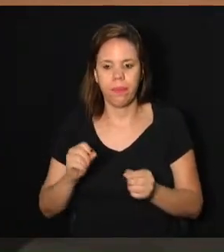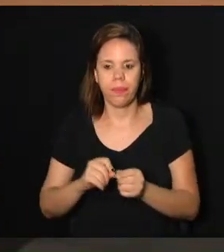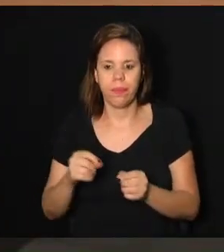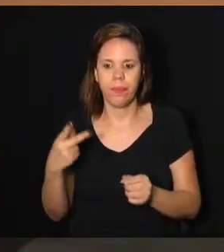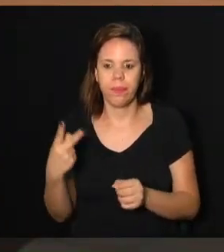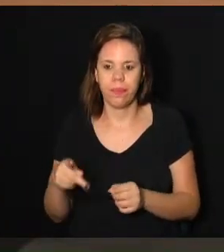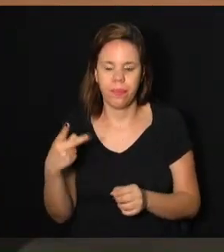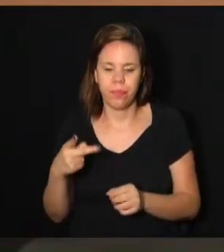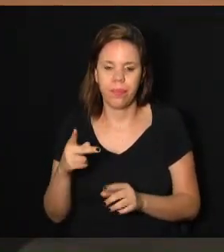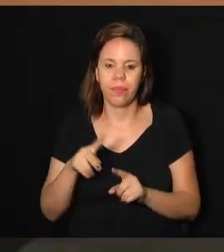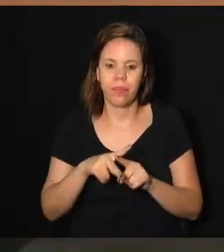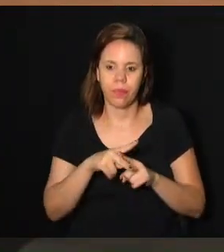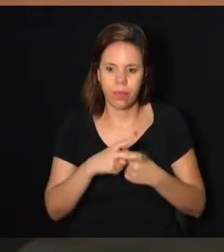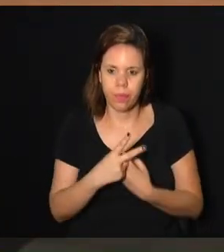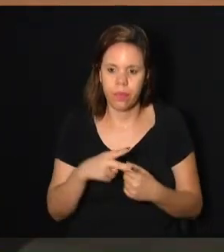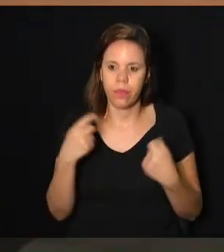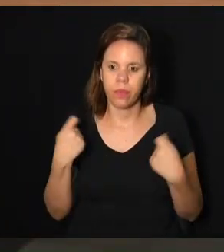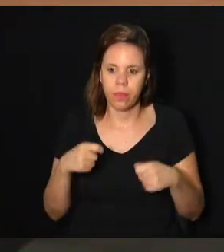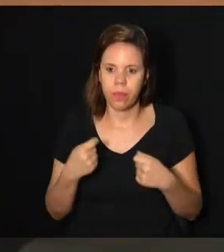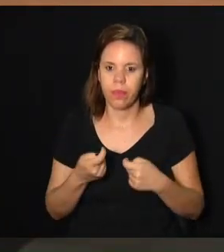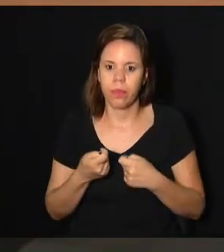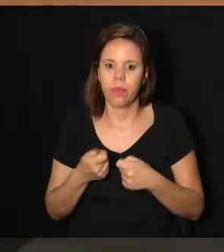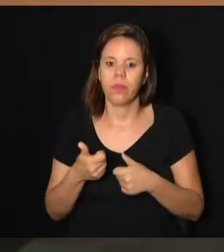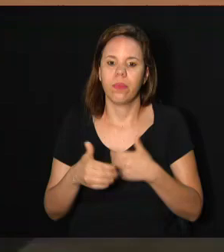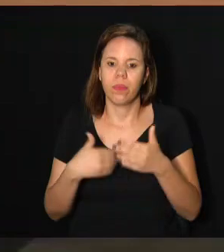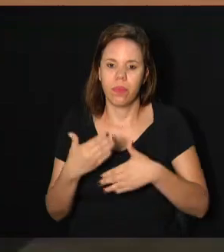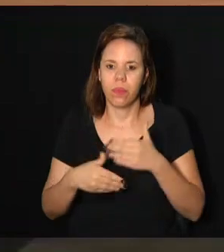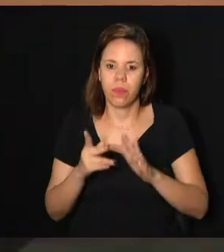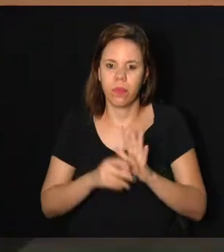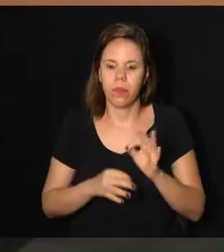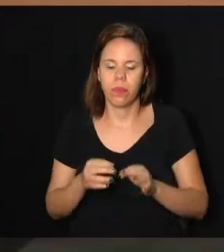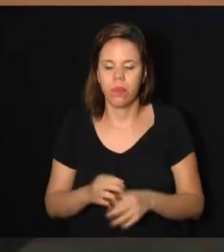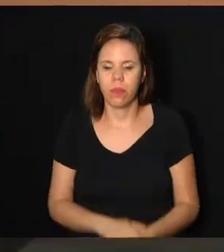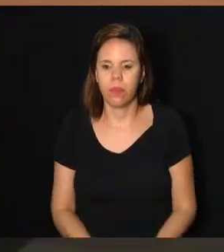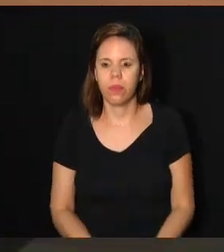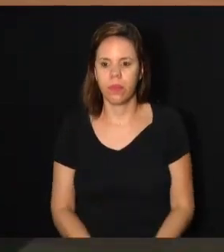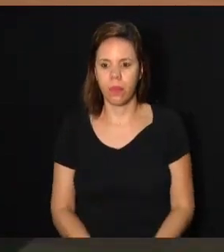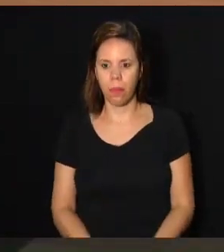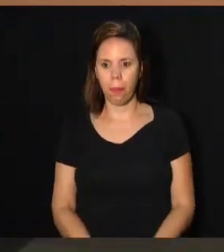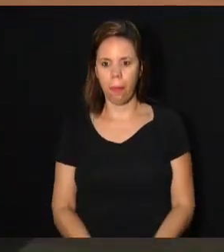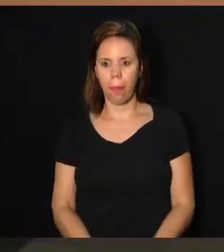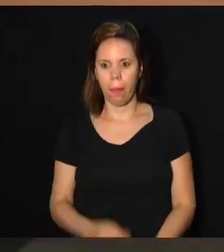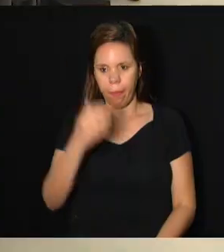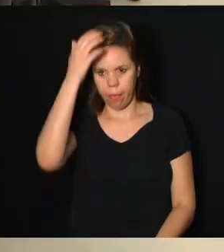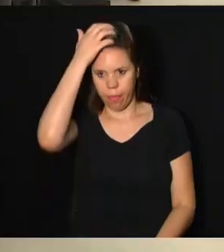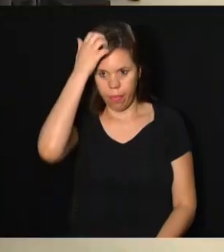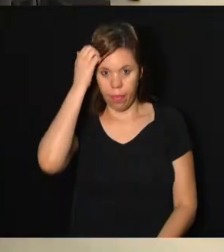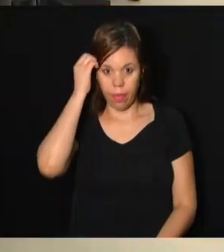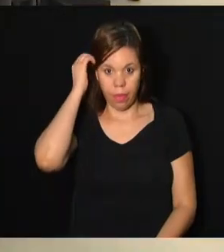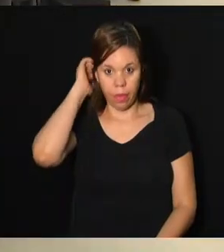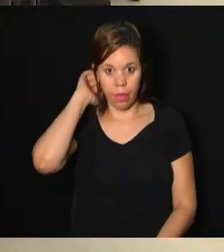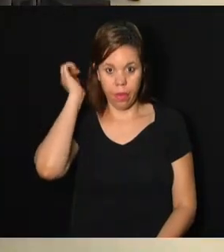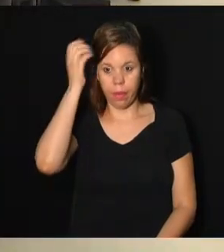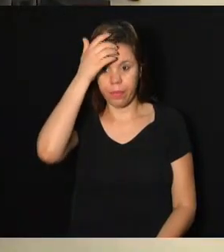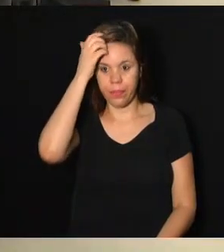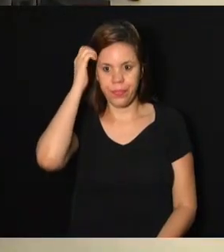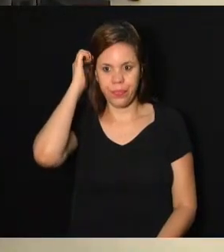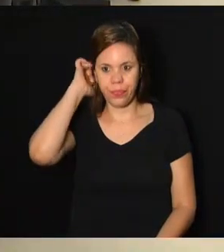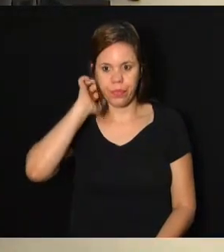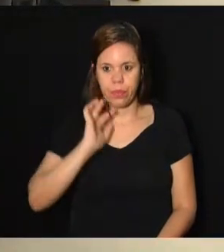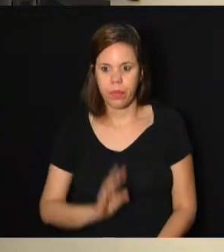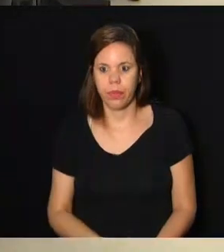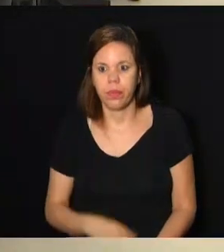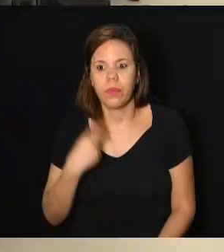correção necessária para o bom andamento desse projeto. Eu já passo. A vereadora Mariana quer fazer um